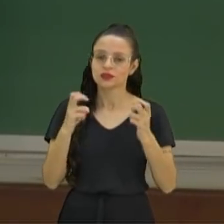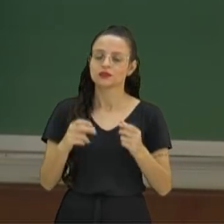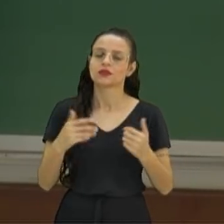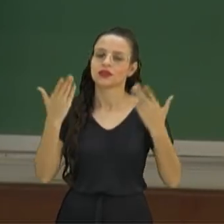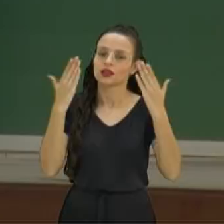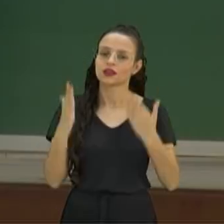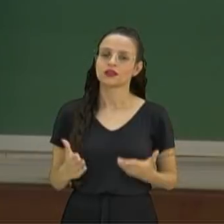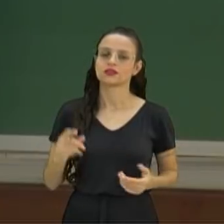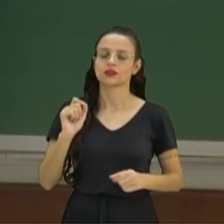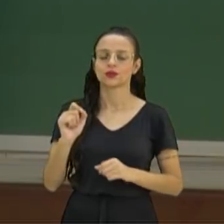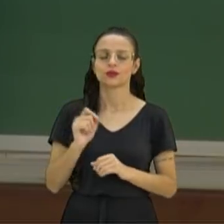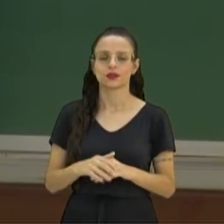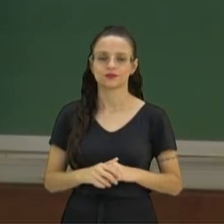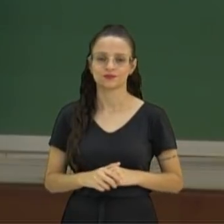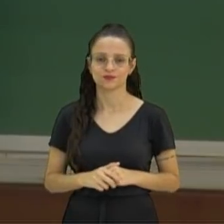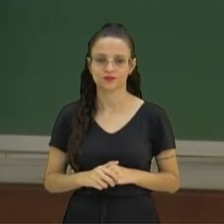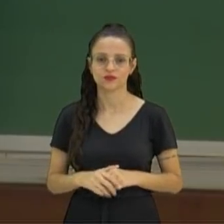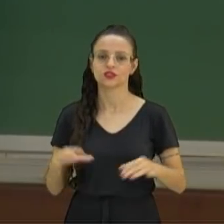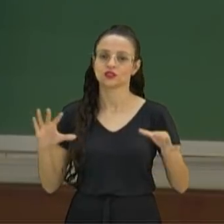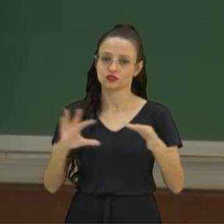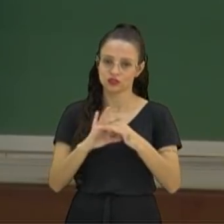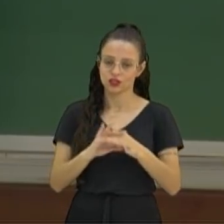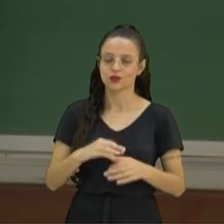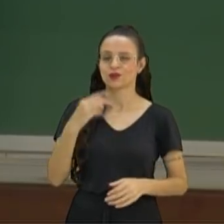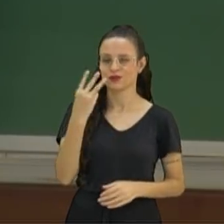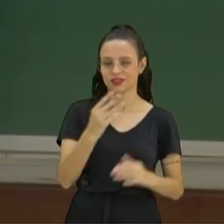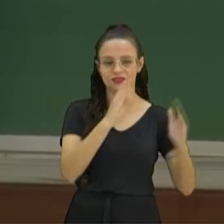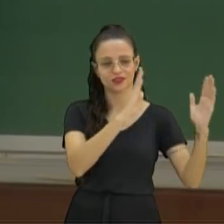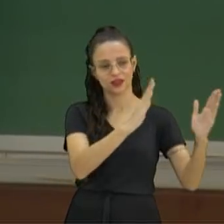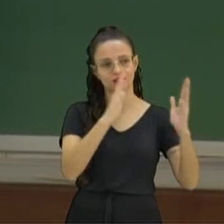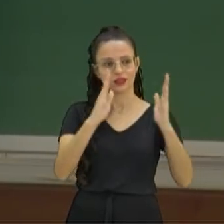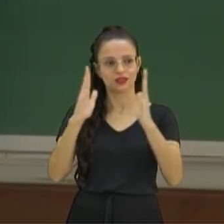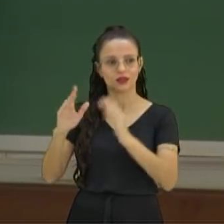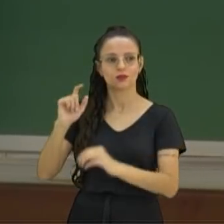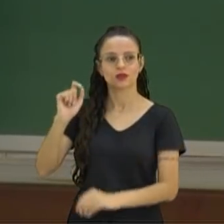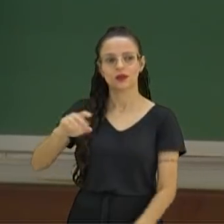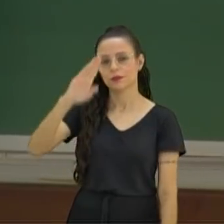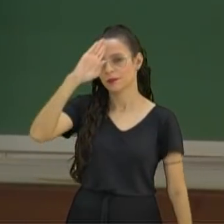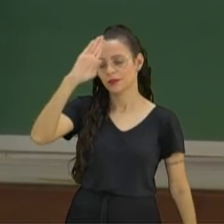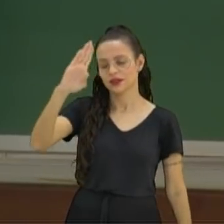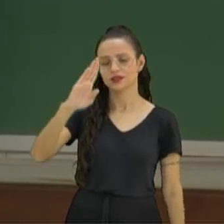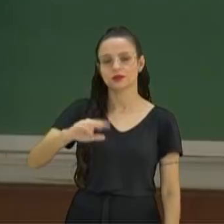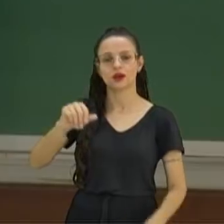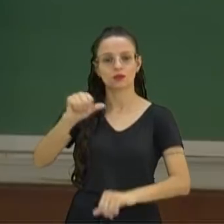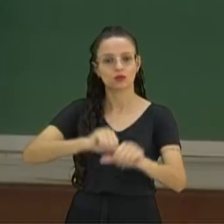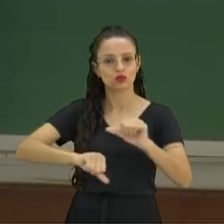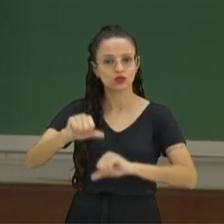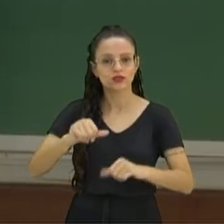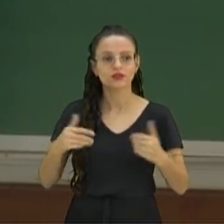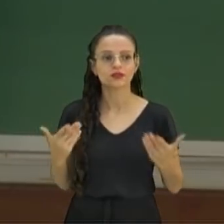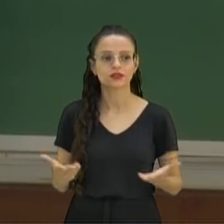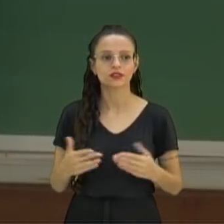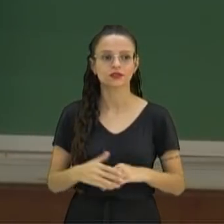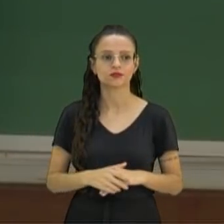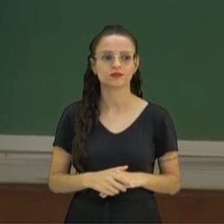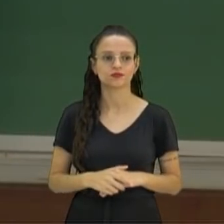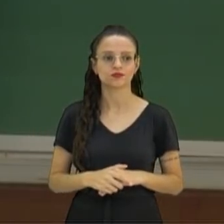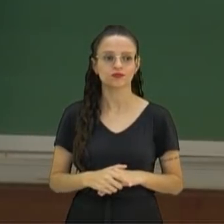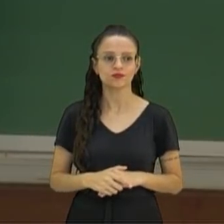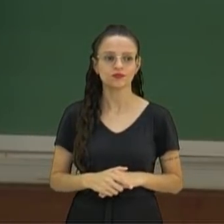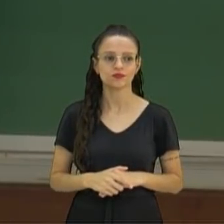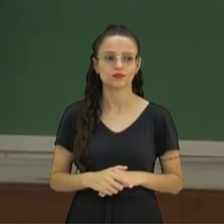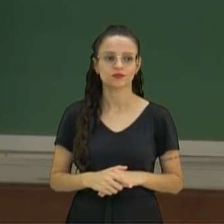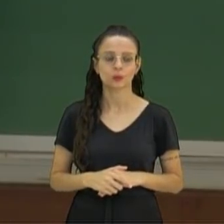nós vamos refletir ali? De acordo com os 3 quadrinhos, quais as principais mudanças realizadas nesse espaço? O que nós vamos ter